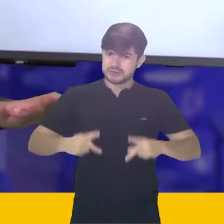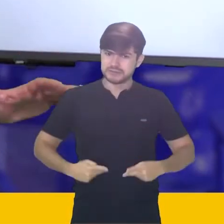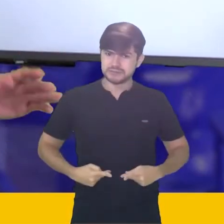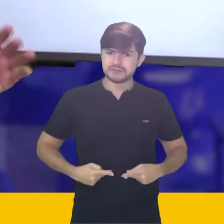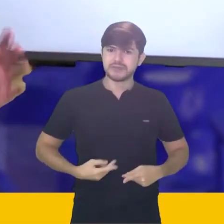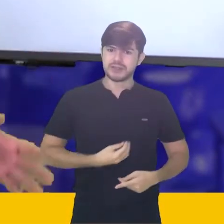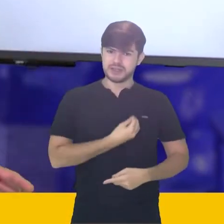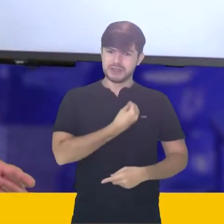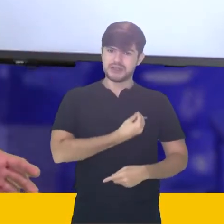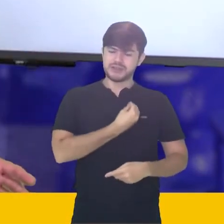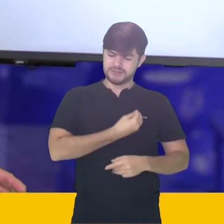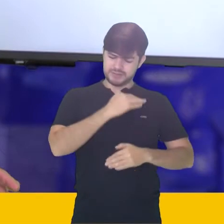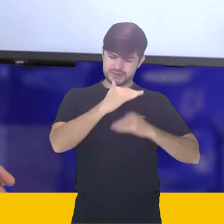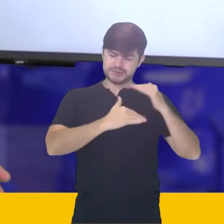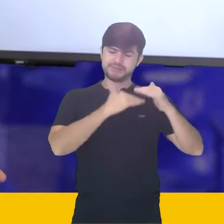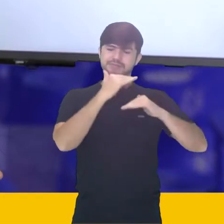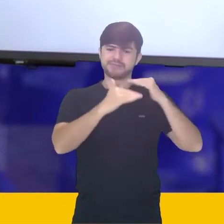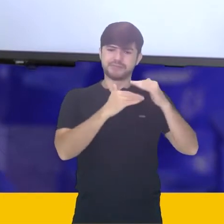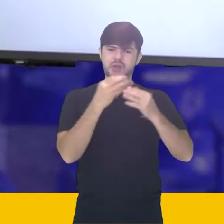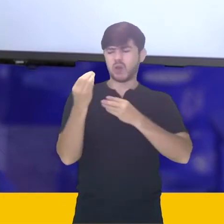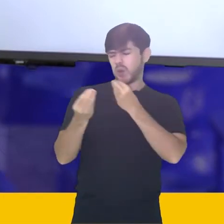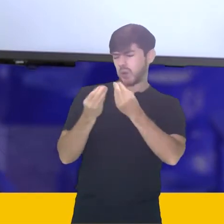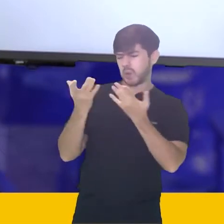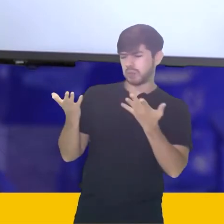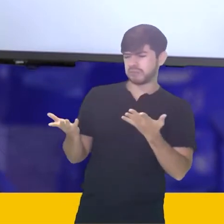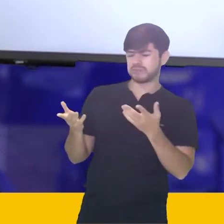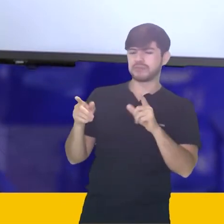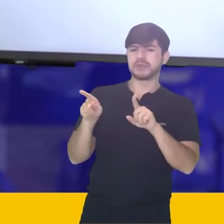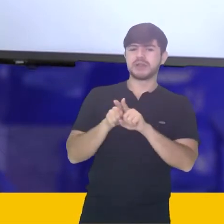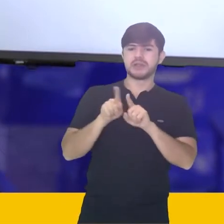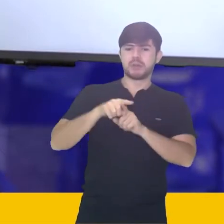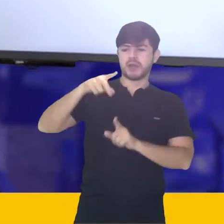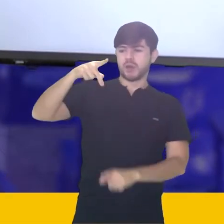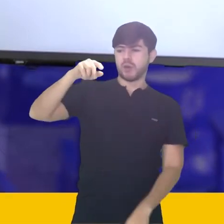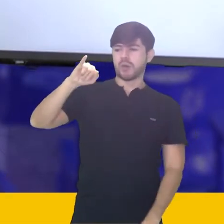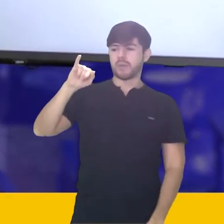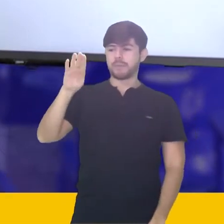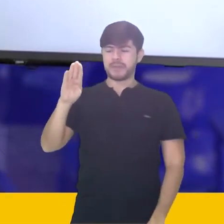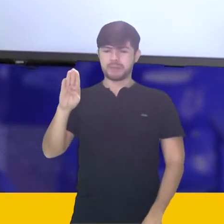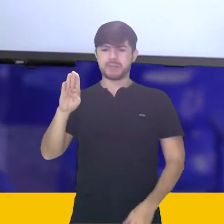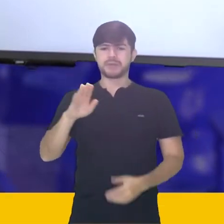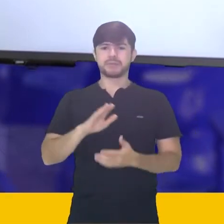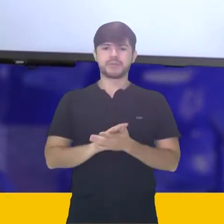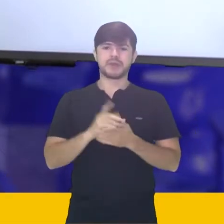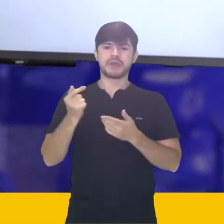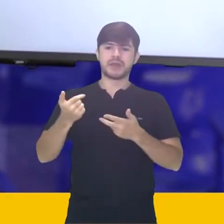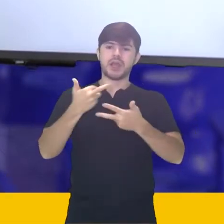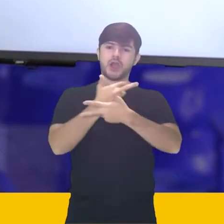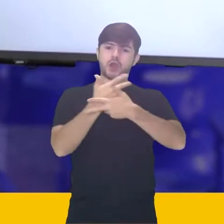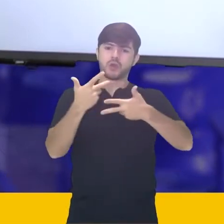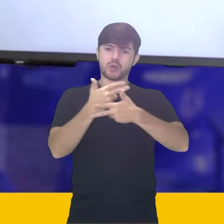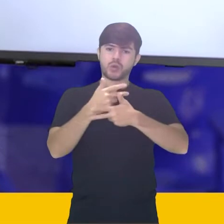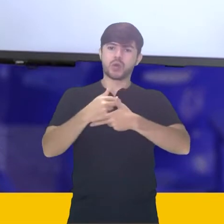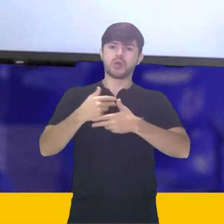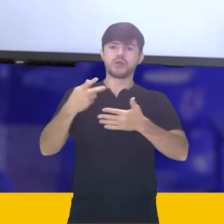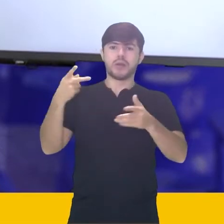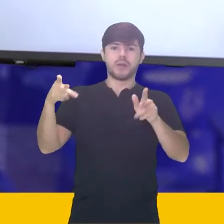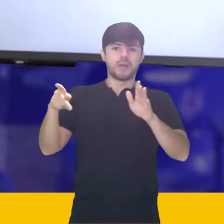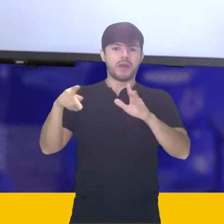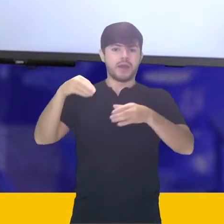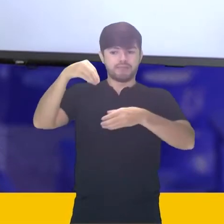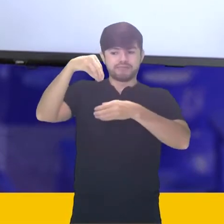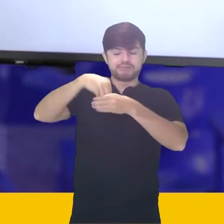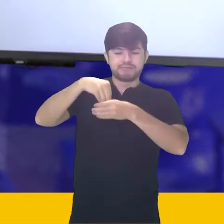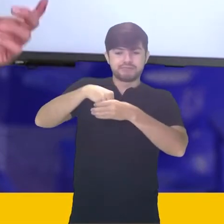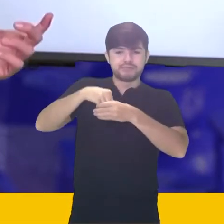que é a qualidade de vida daquela população. E a gente tem o PIB, que é um outro conceito, Produto Interno Bruto, que vai olhar a